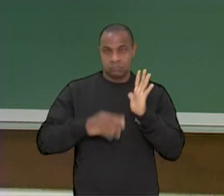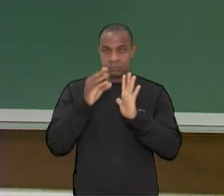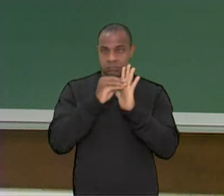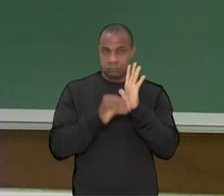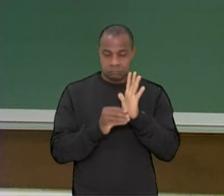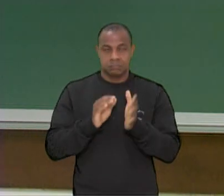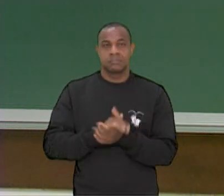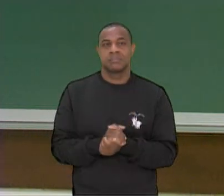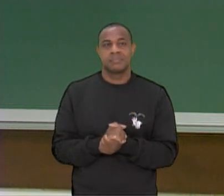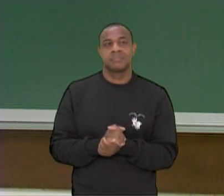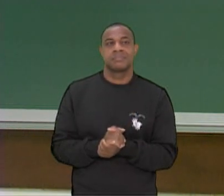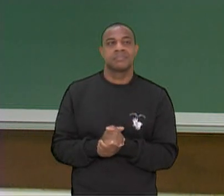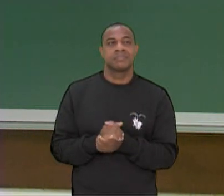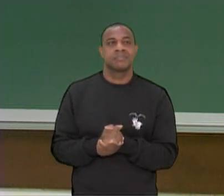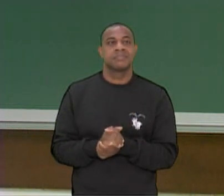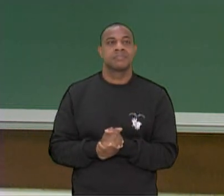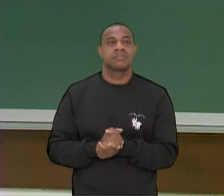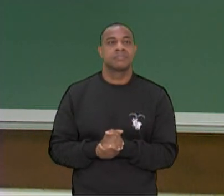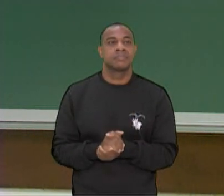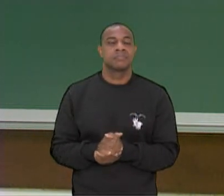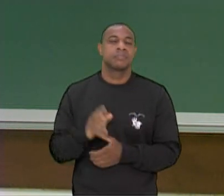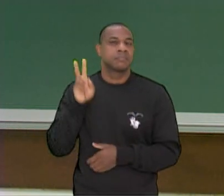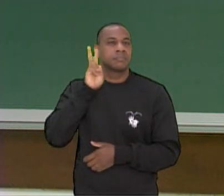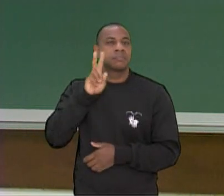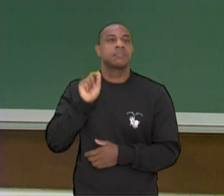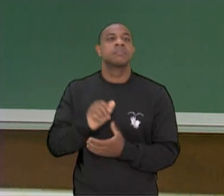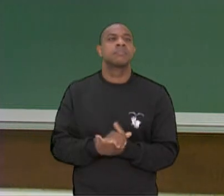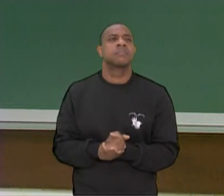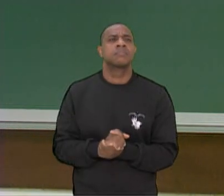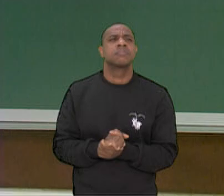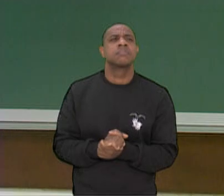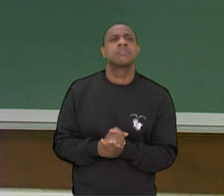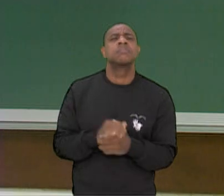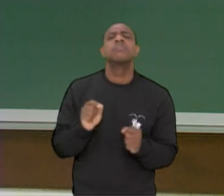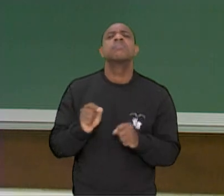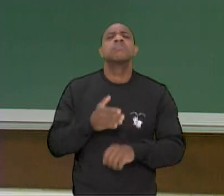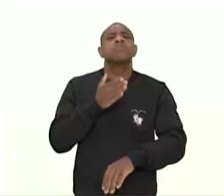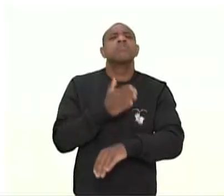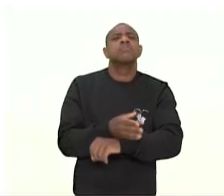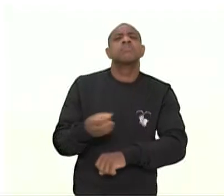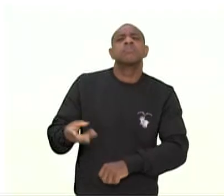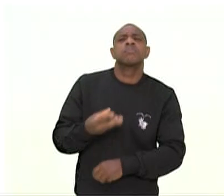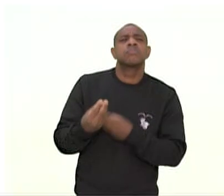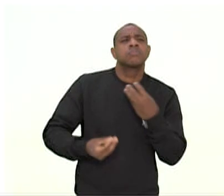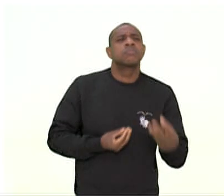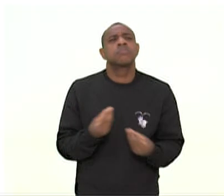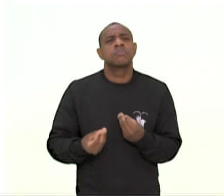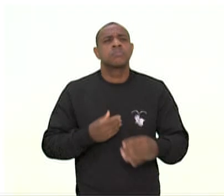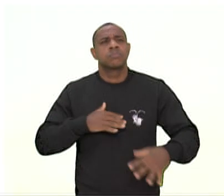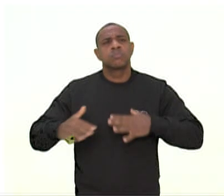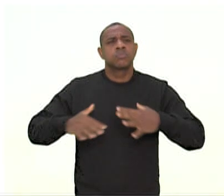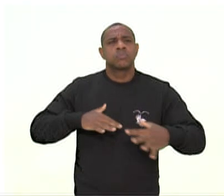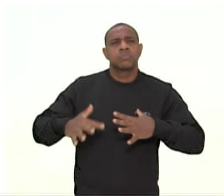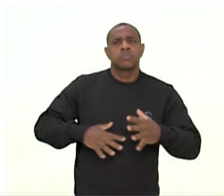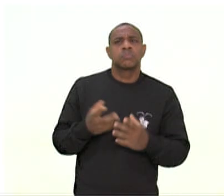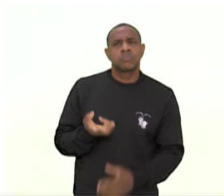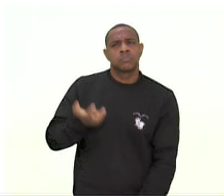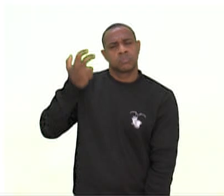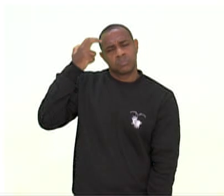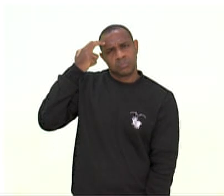conteúdo e vamos seguindo. Relembrando então, gente, o que foi o modernismo, né? Olha lá, foi um movimento